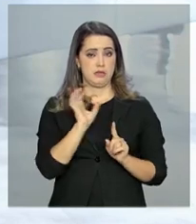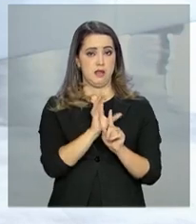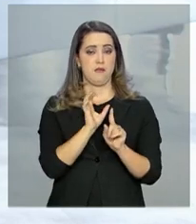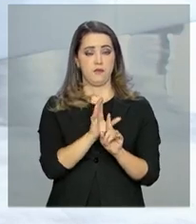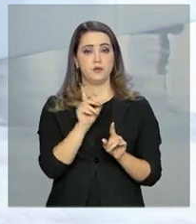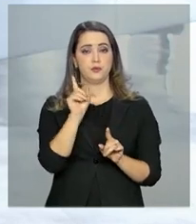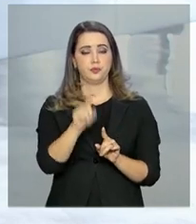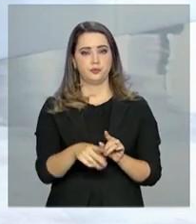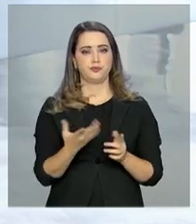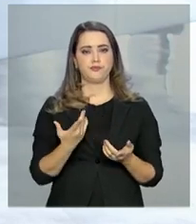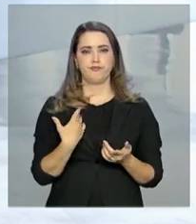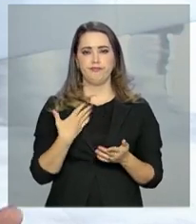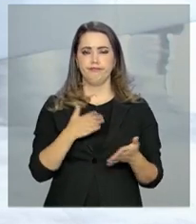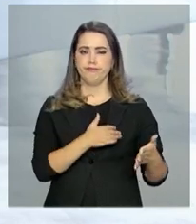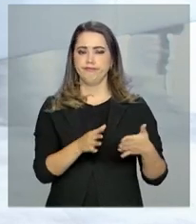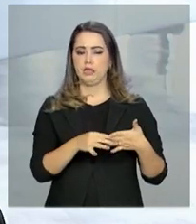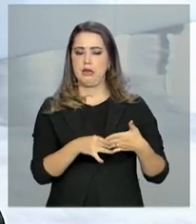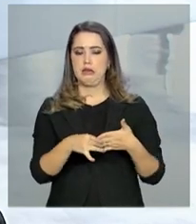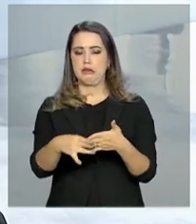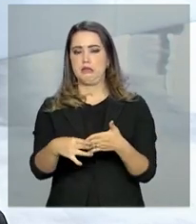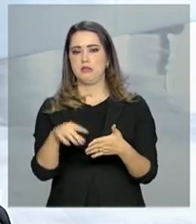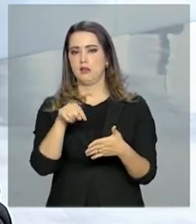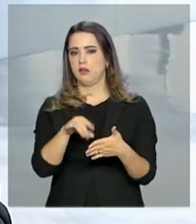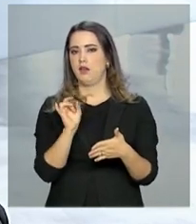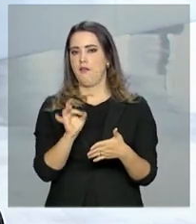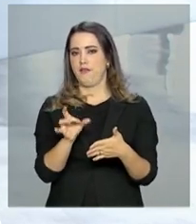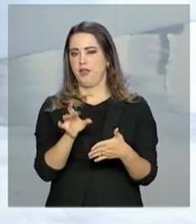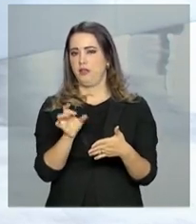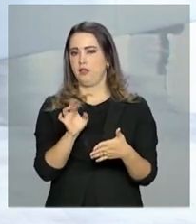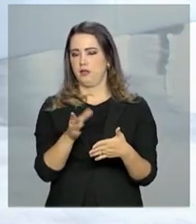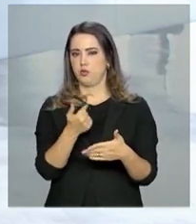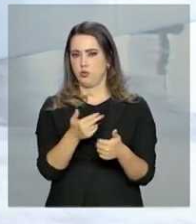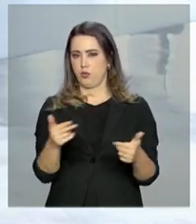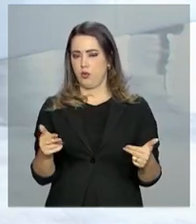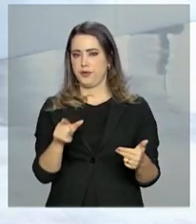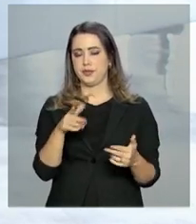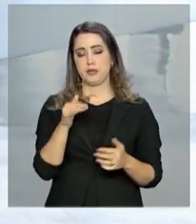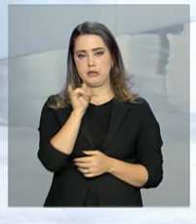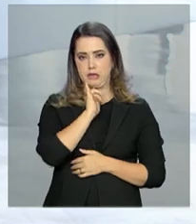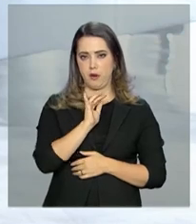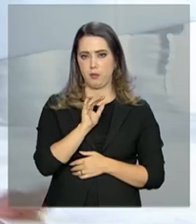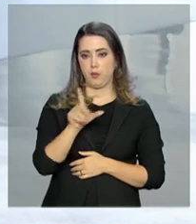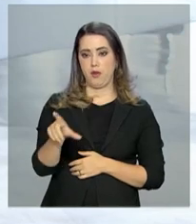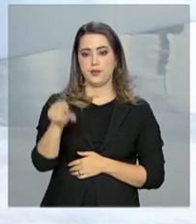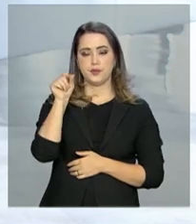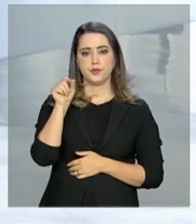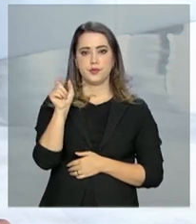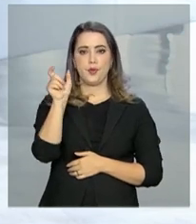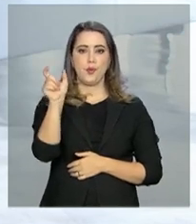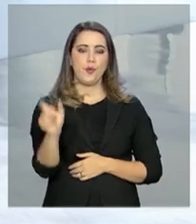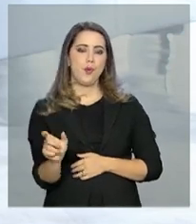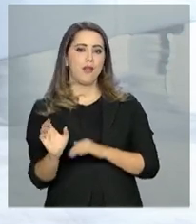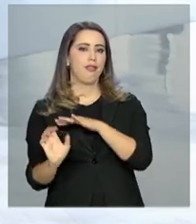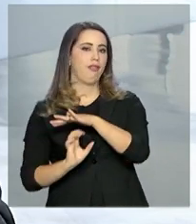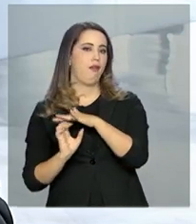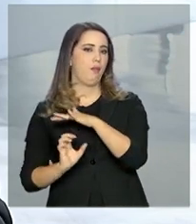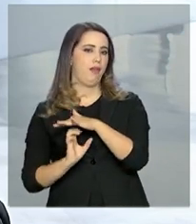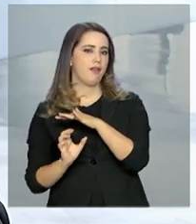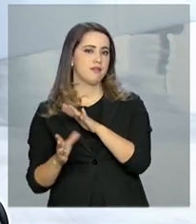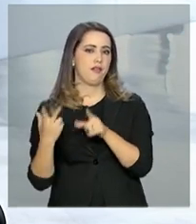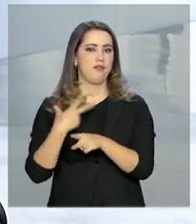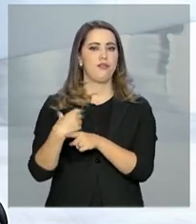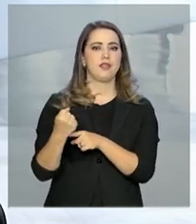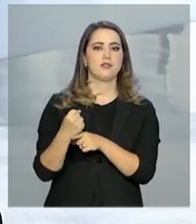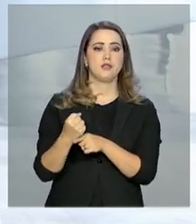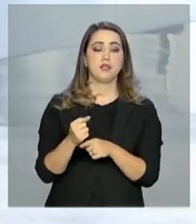levaria ao direcionamento das licitações com a escolha por exemplo de concorrentes e dos valores a